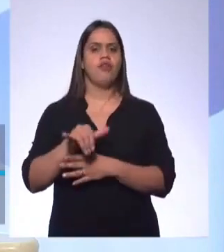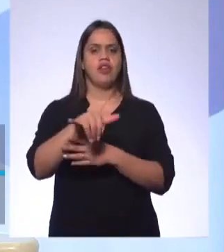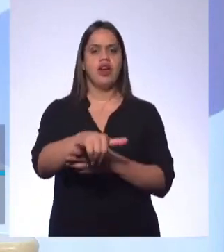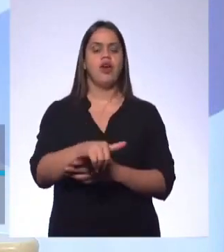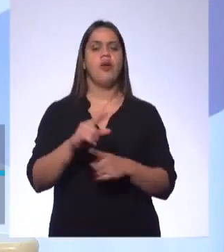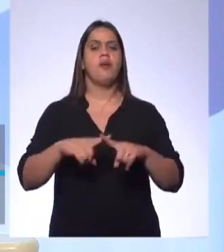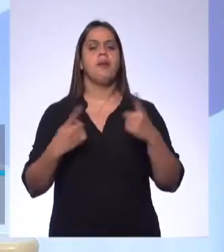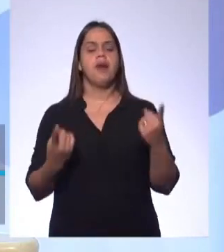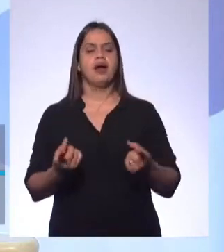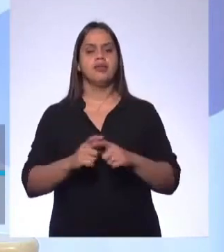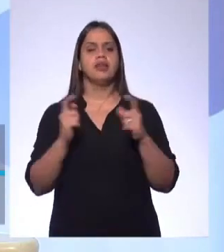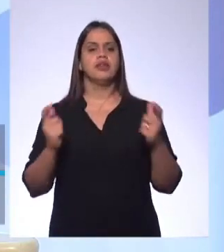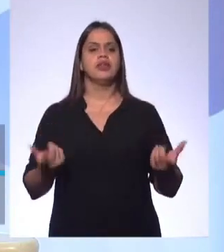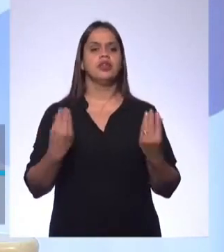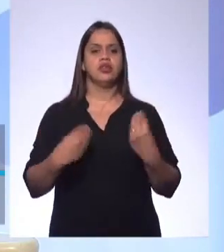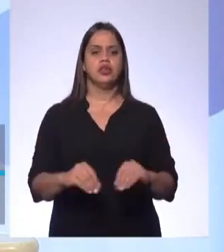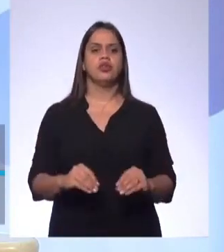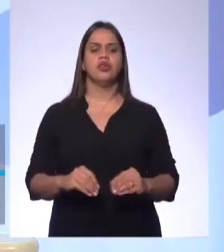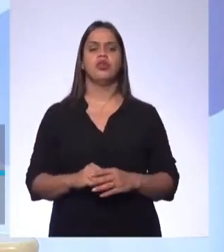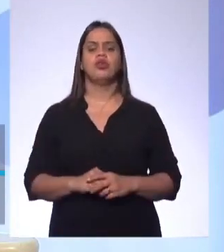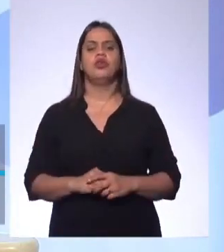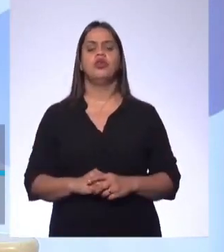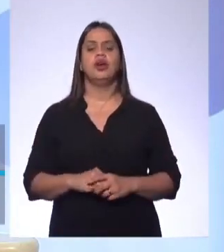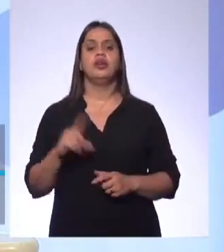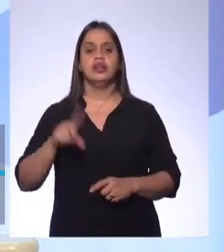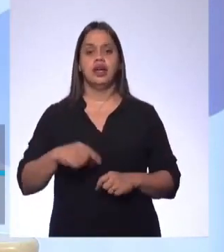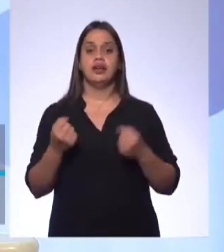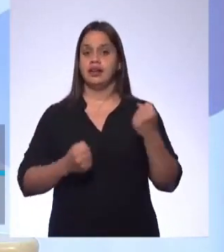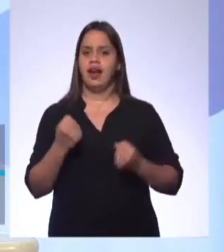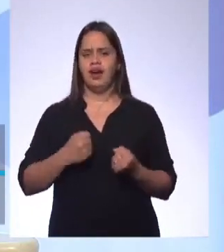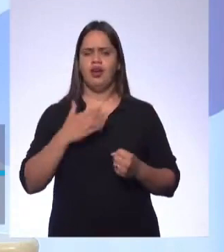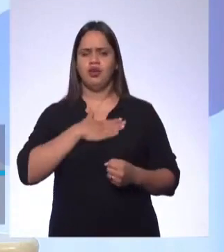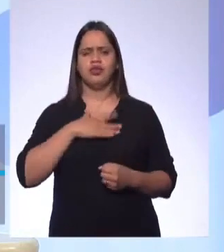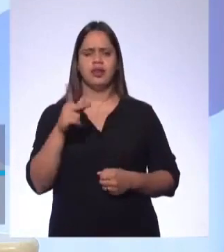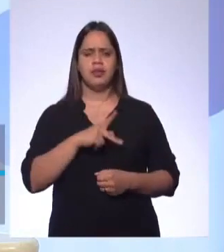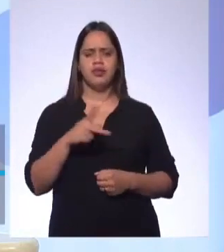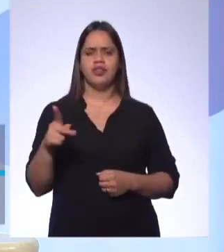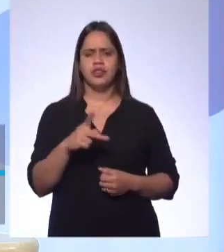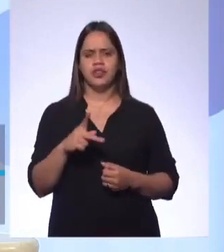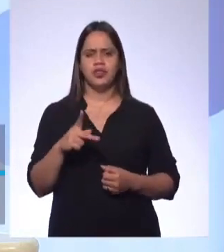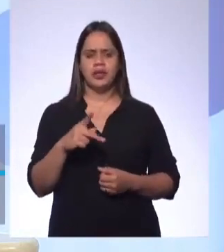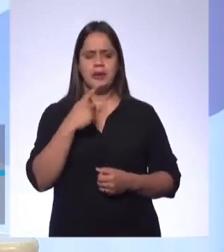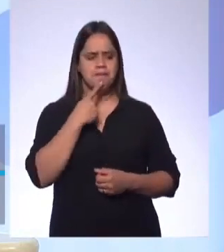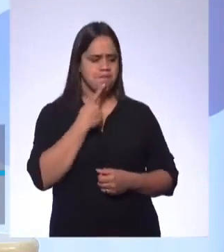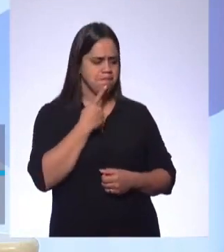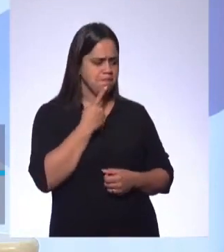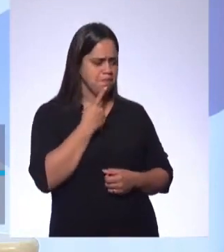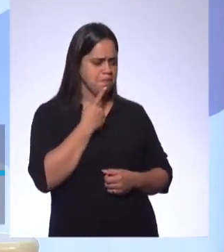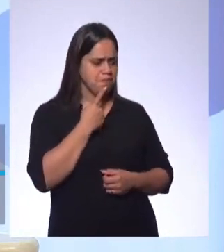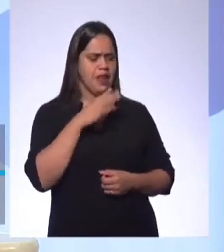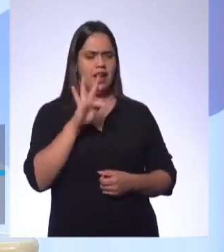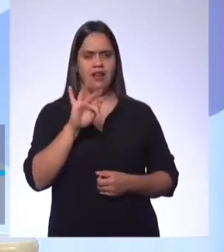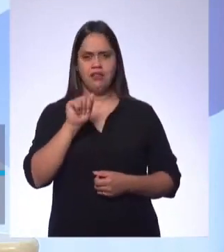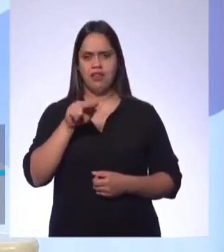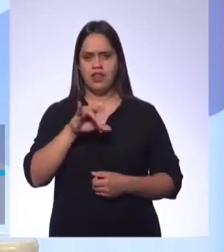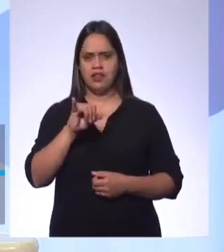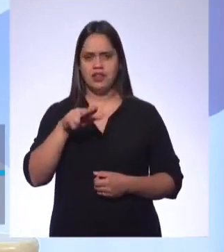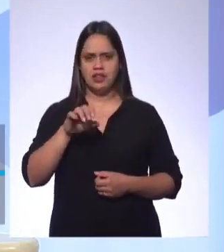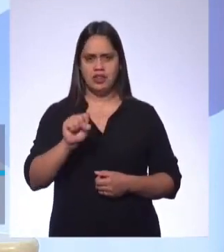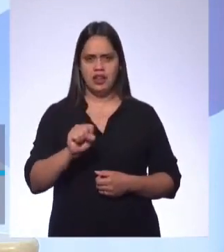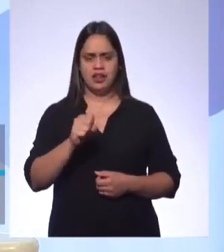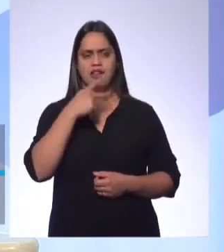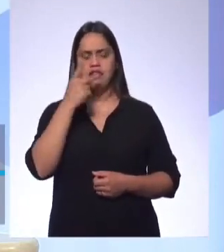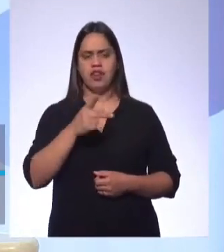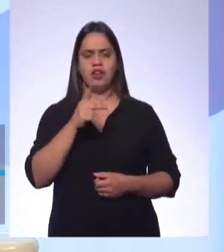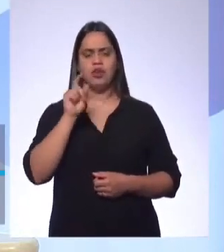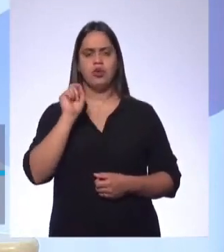maioria colocou aqui, né? Que carro? Eu gostei da professora, eu acho que é francinesa, que ela falou o